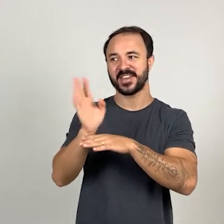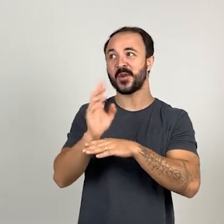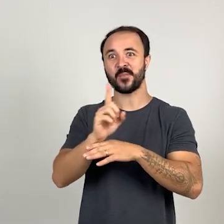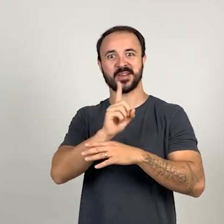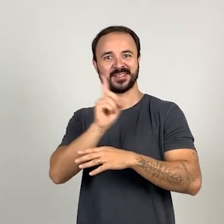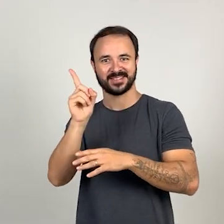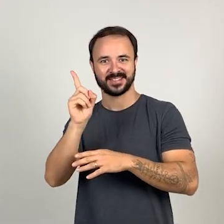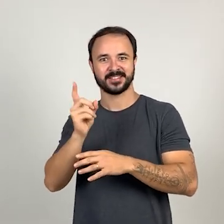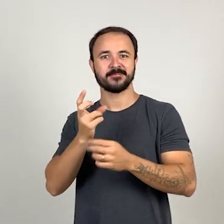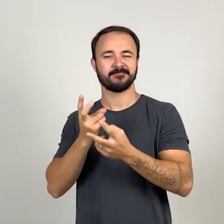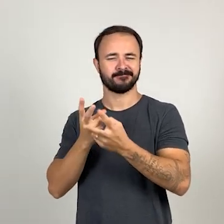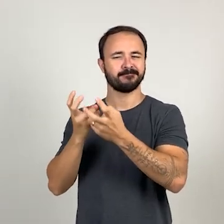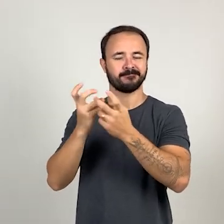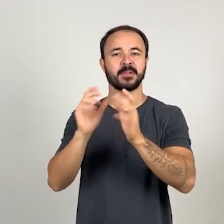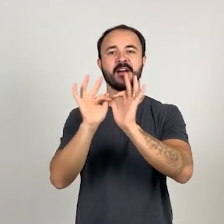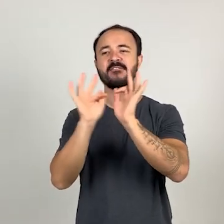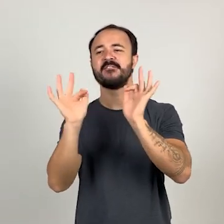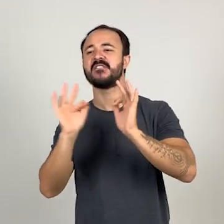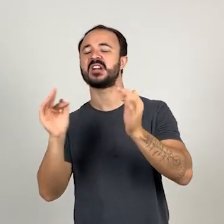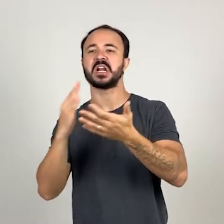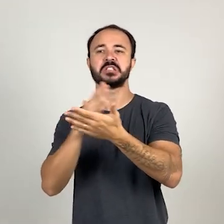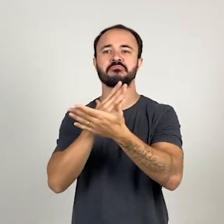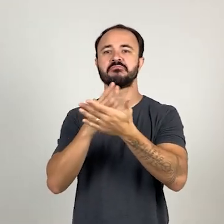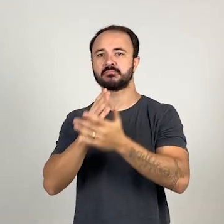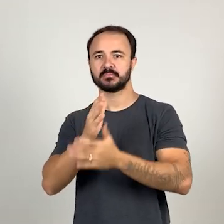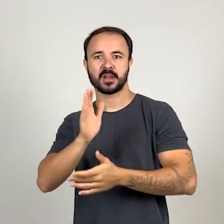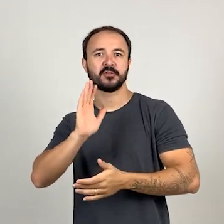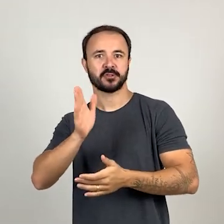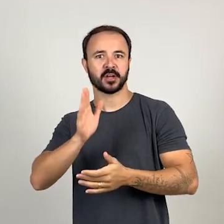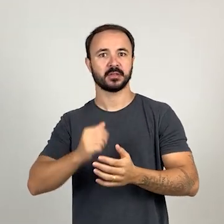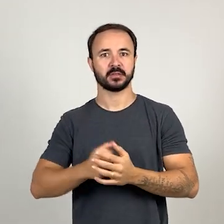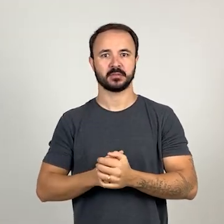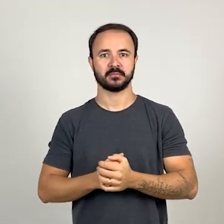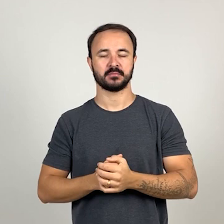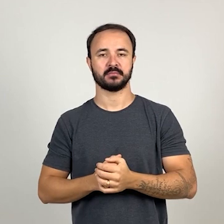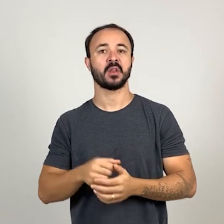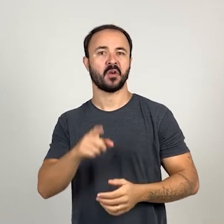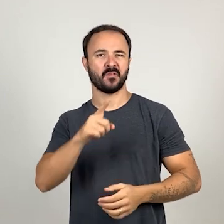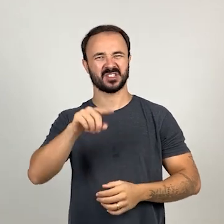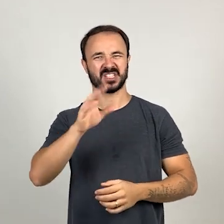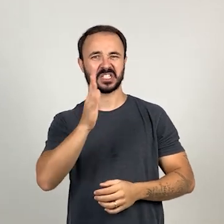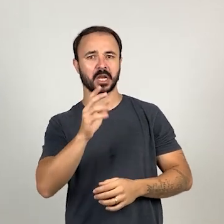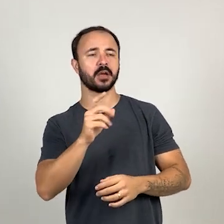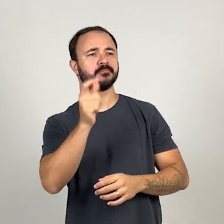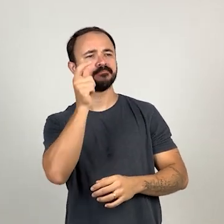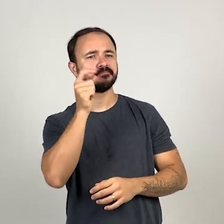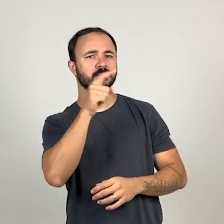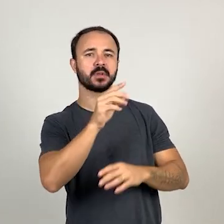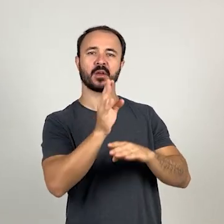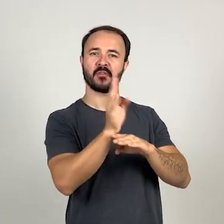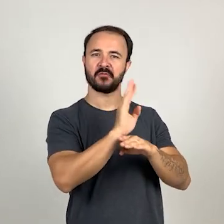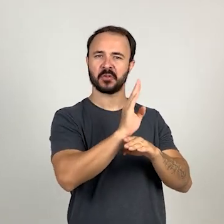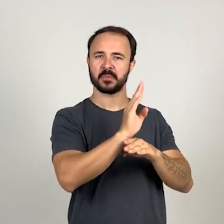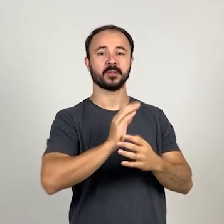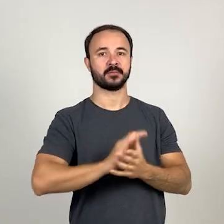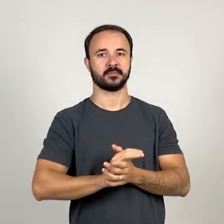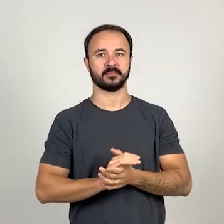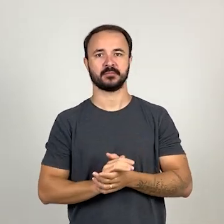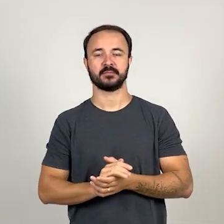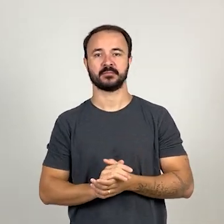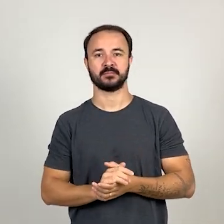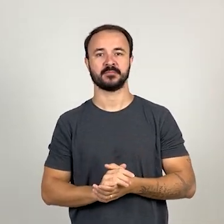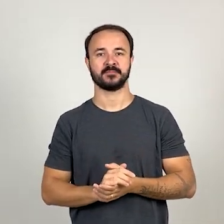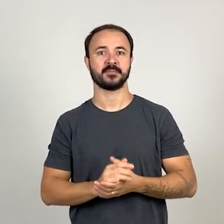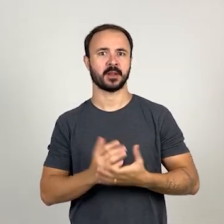filme Star Wars, Guerra nas Estrelas? Have you ever watched Star Wars? Vocês já viram o Darth